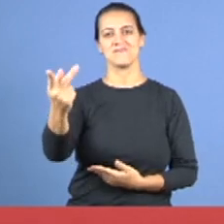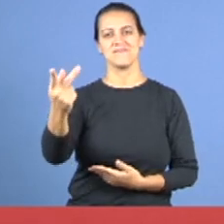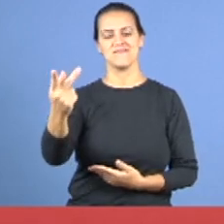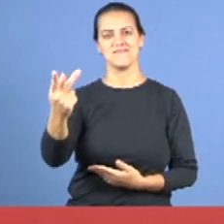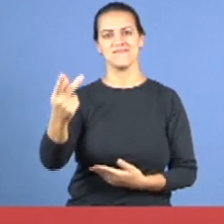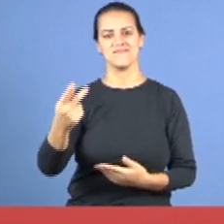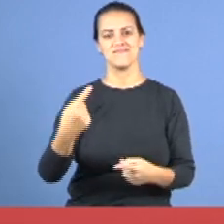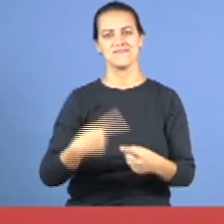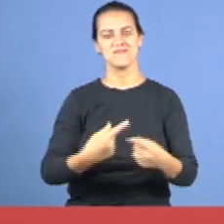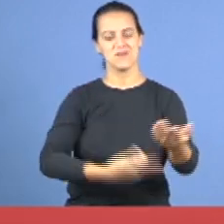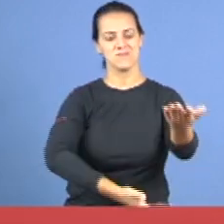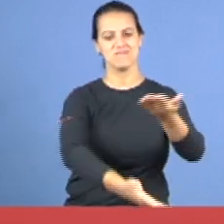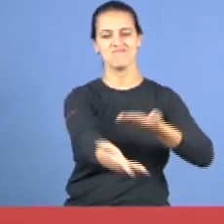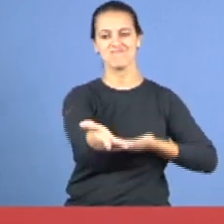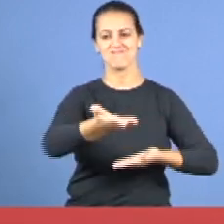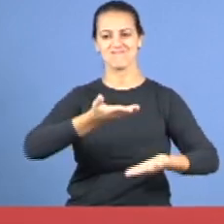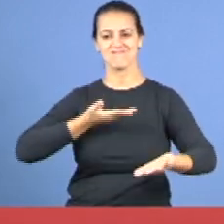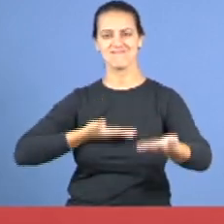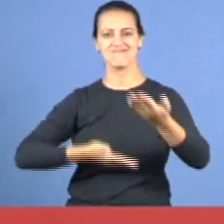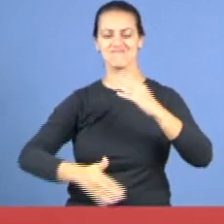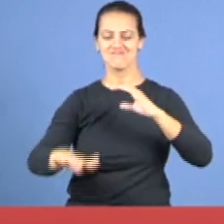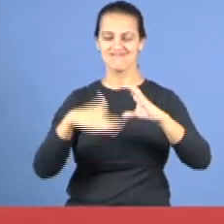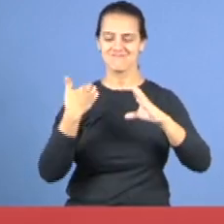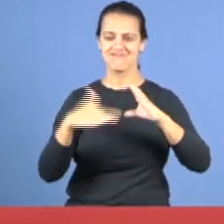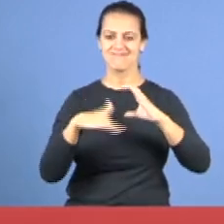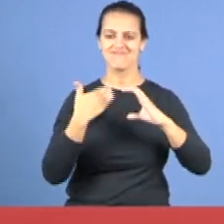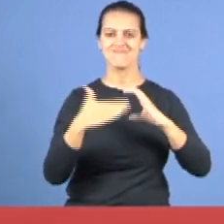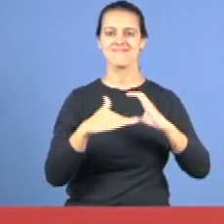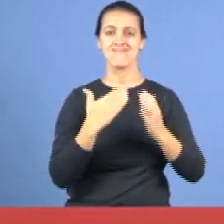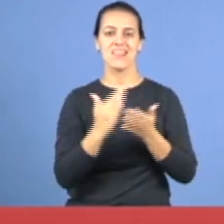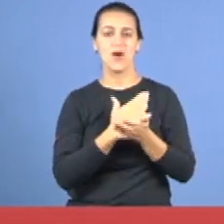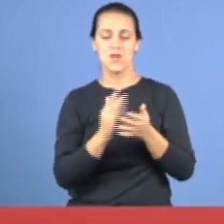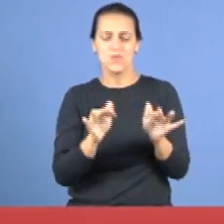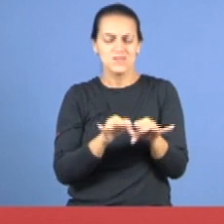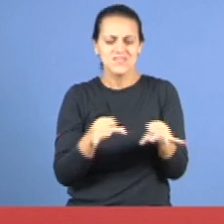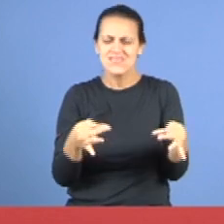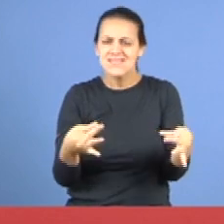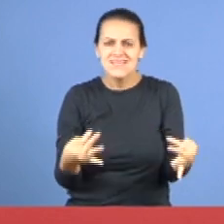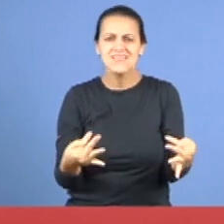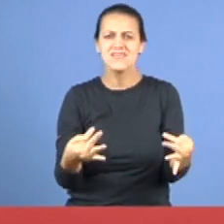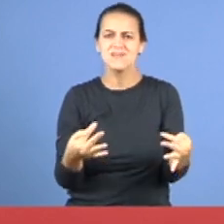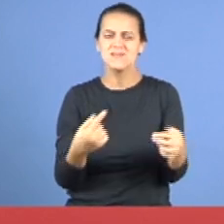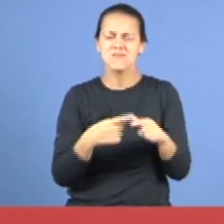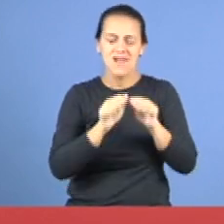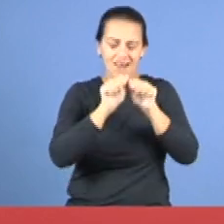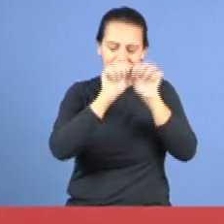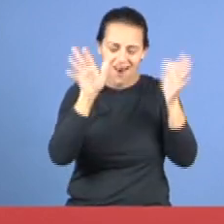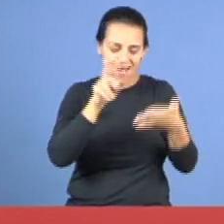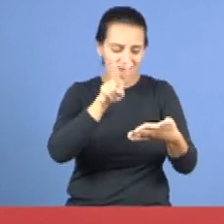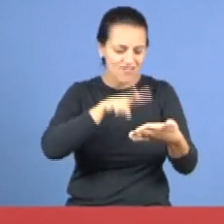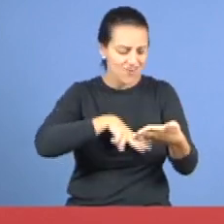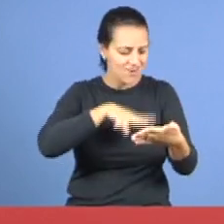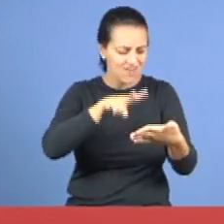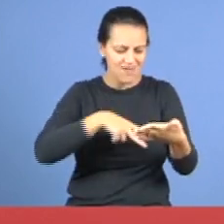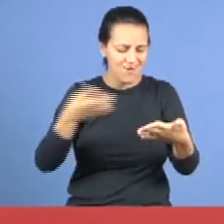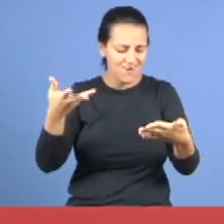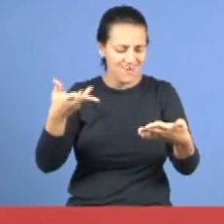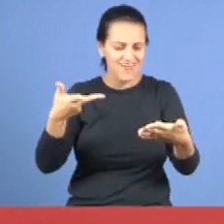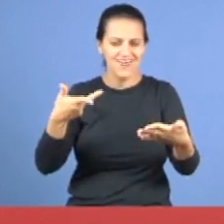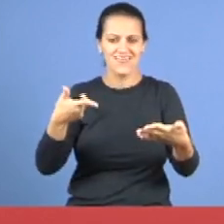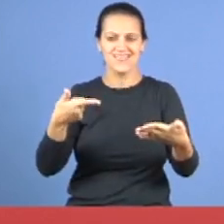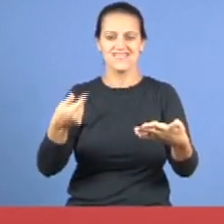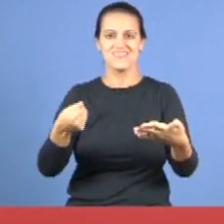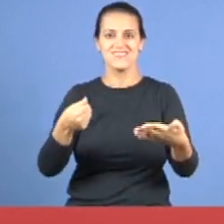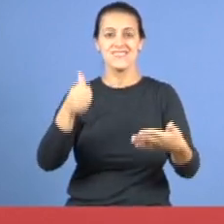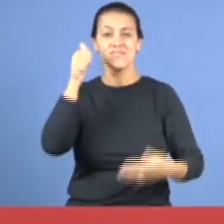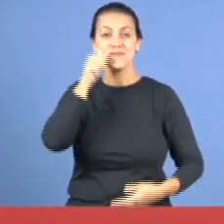participação desses irmãos, na simplicidade alguns, mas de uma clareza extraordinária. Eu recebi de uma